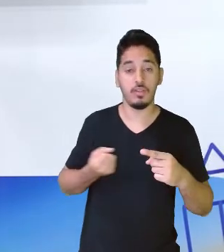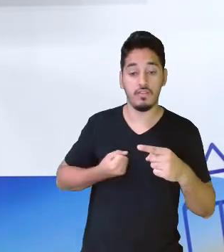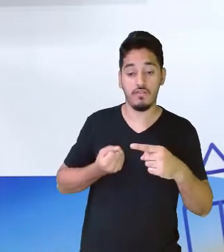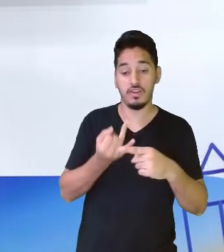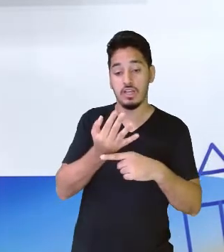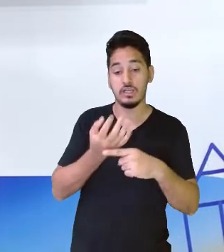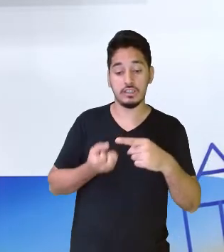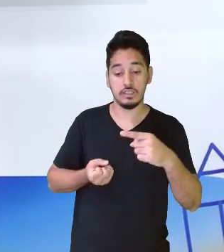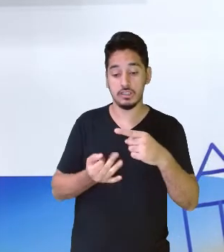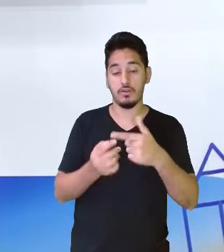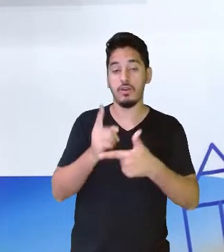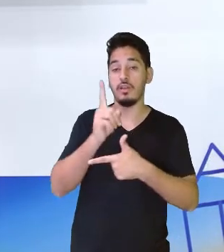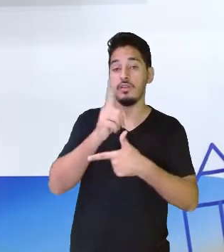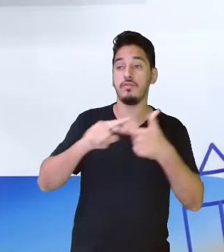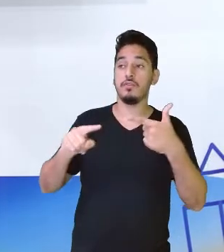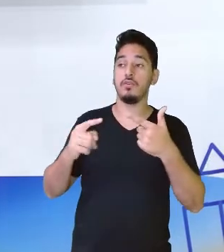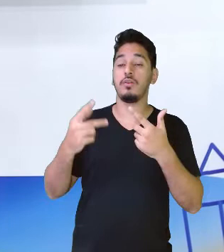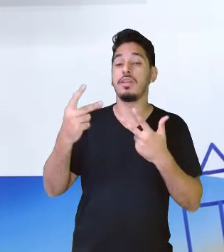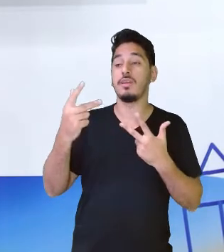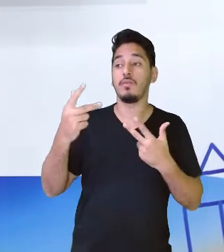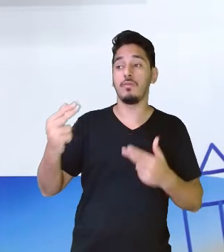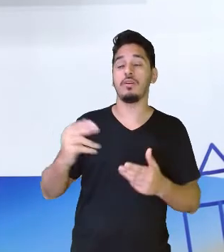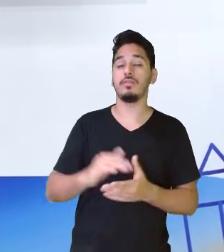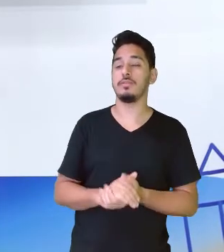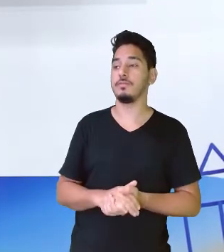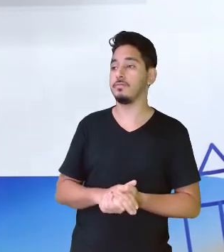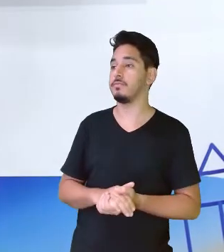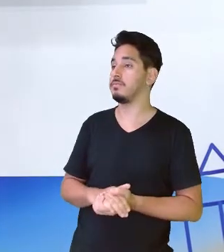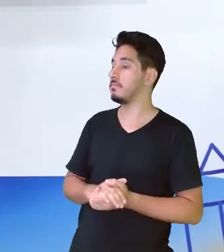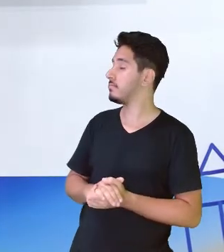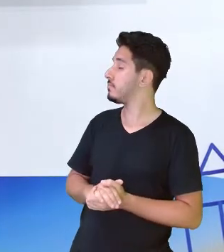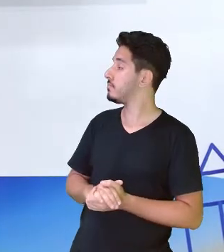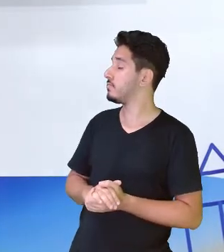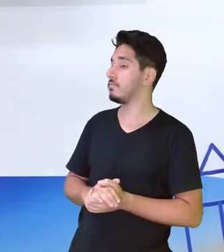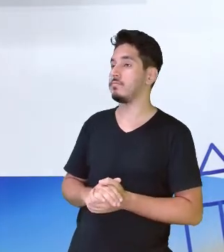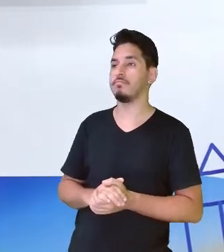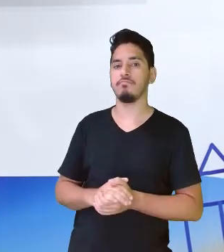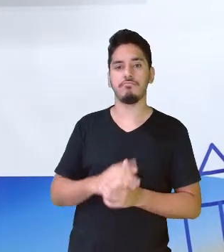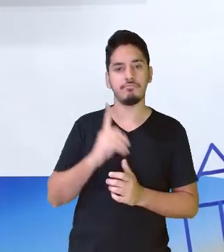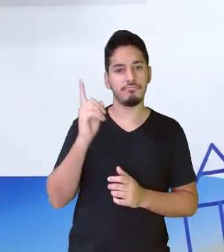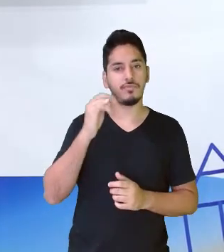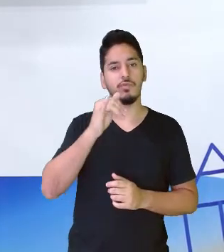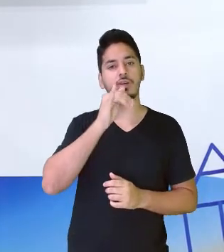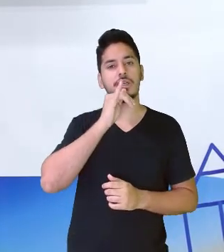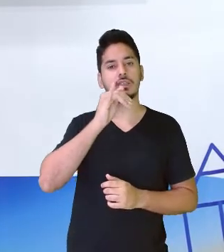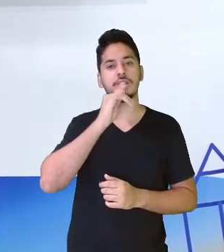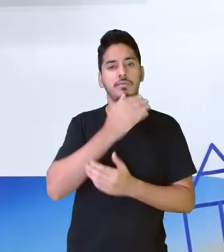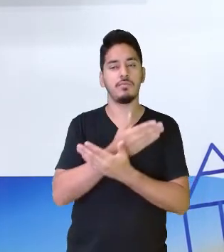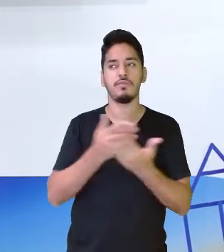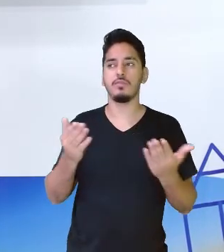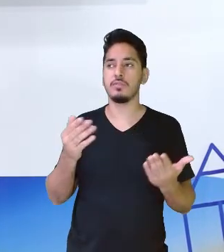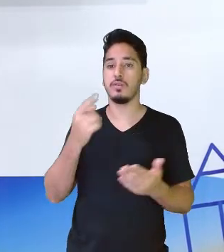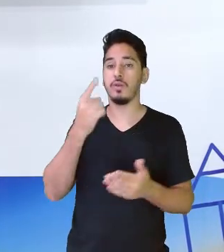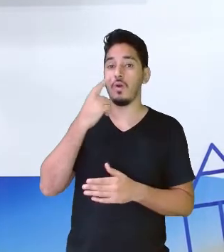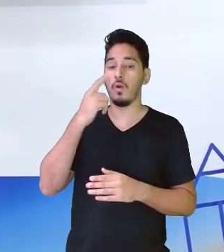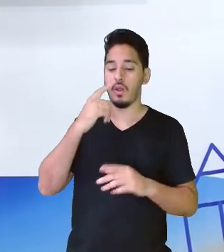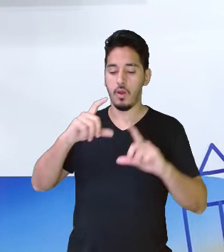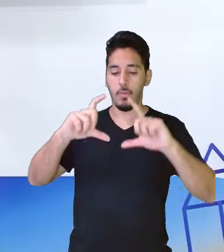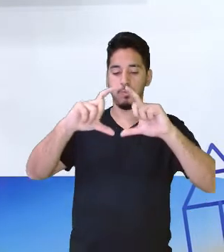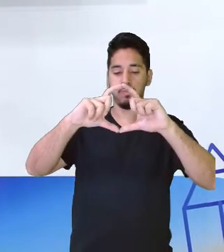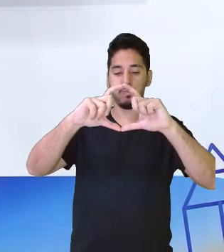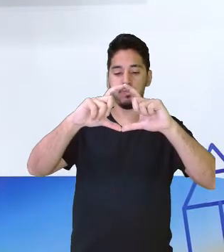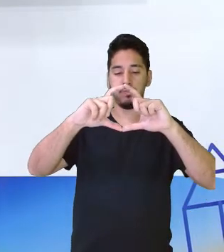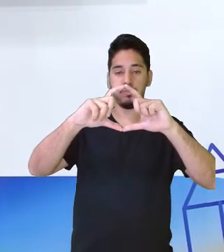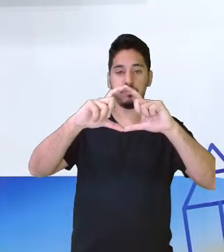é divisão em partes iguais. Aqui eu tenho mais um exemplo, ó, os discos fracionários aqui